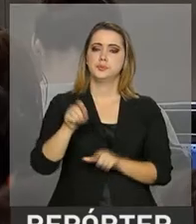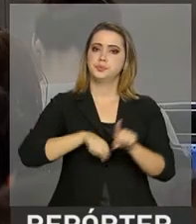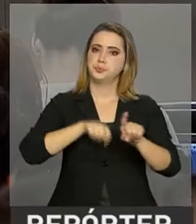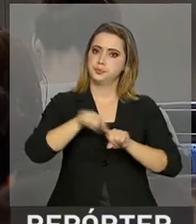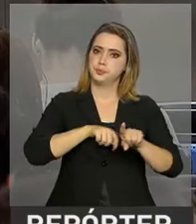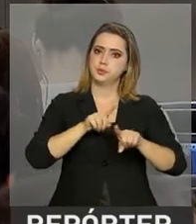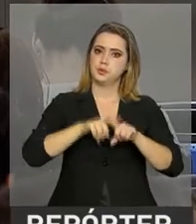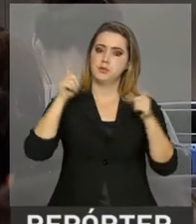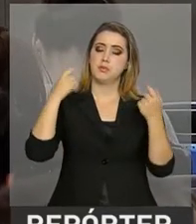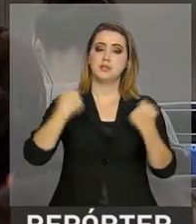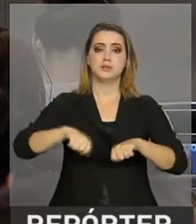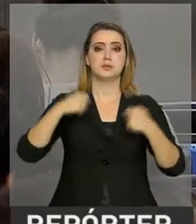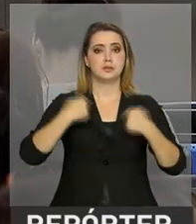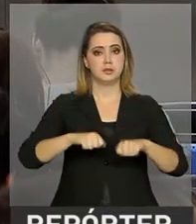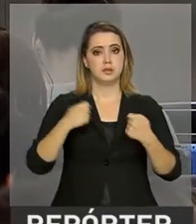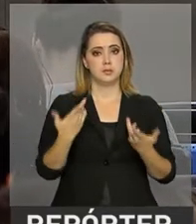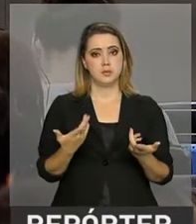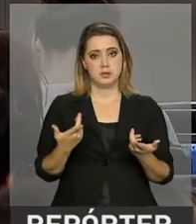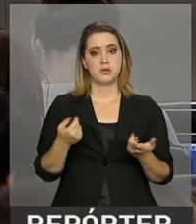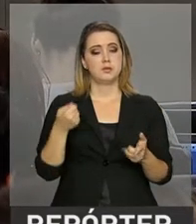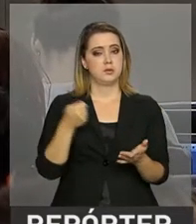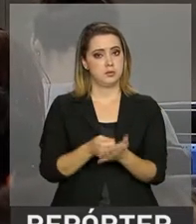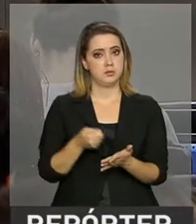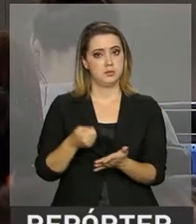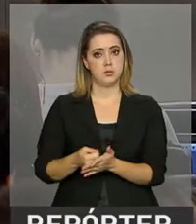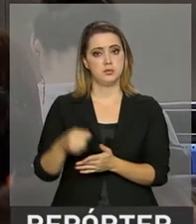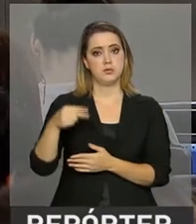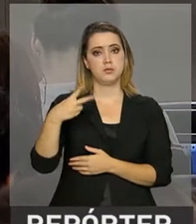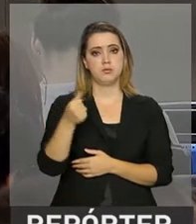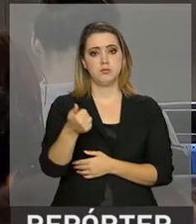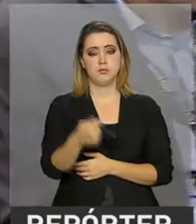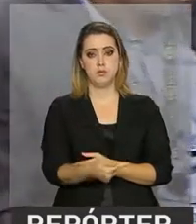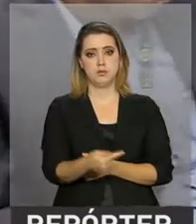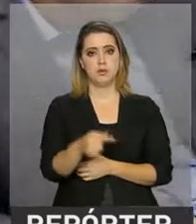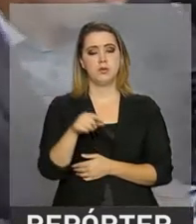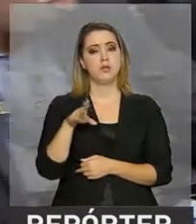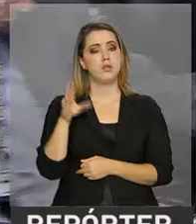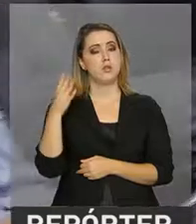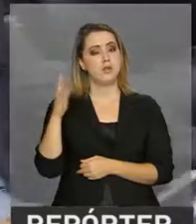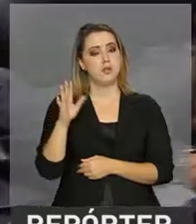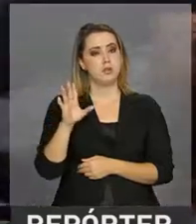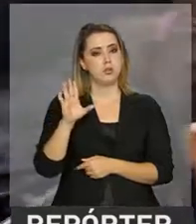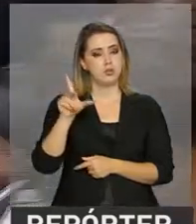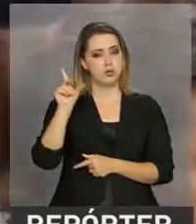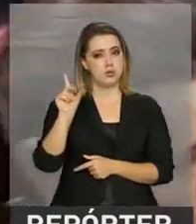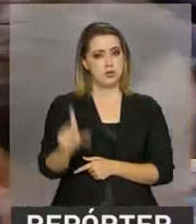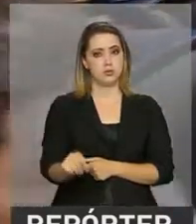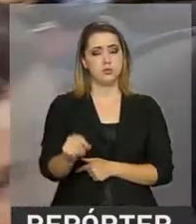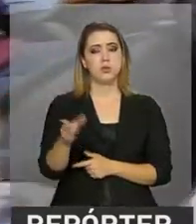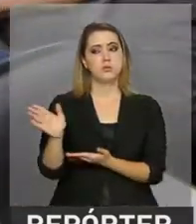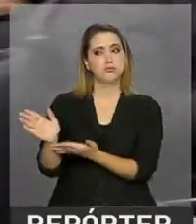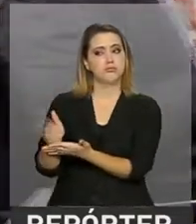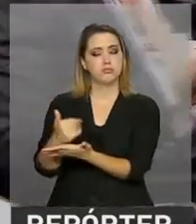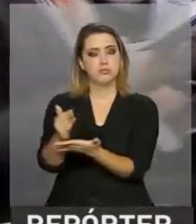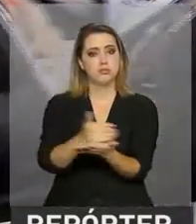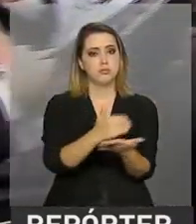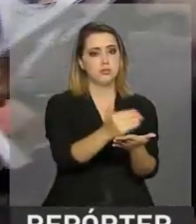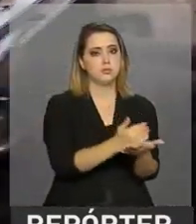à necessidade líquida de financiamento para 2017 descontadas as receitas previstas no orçamento